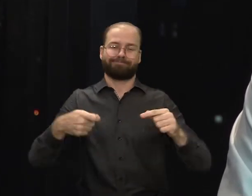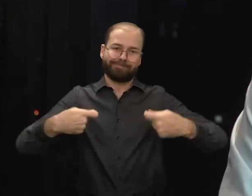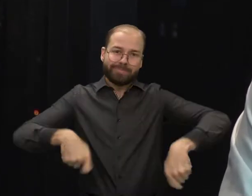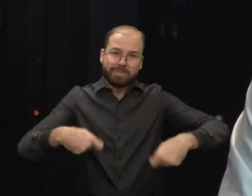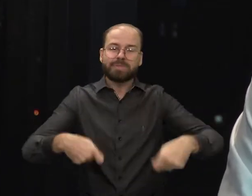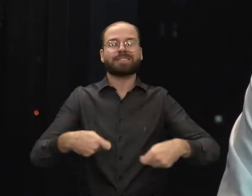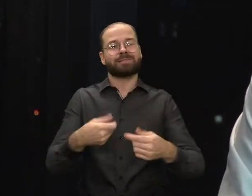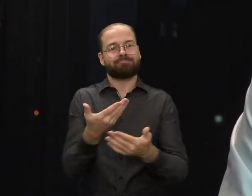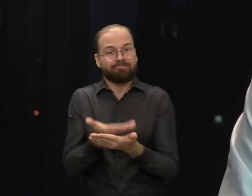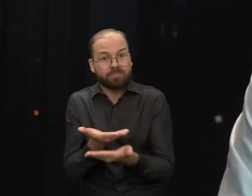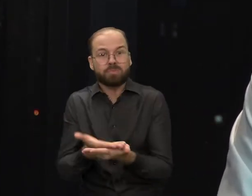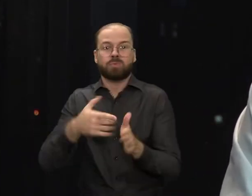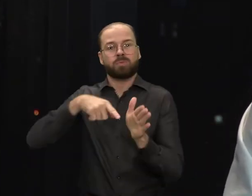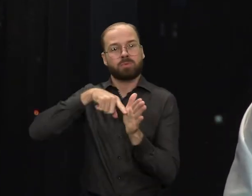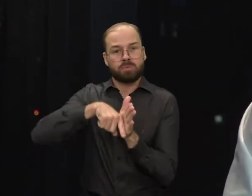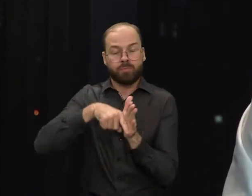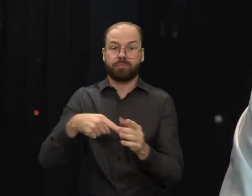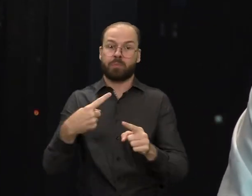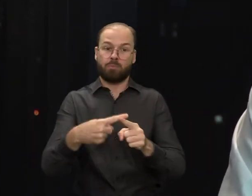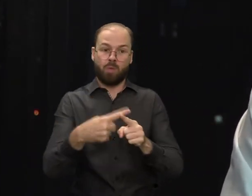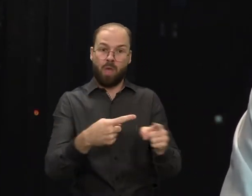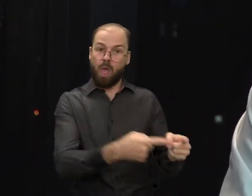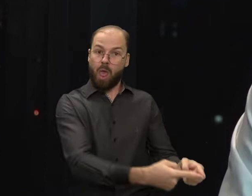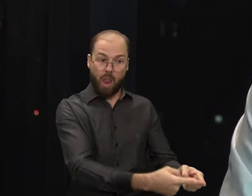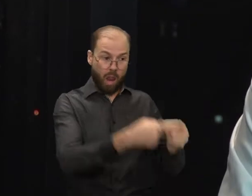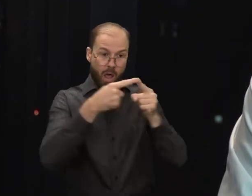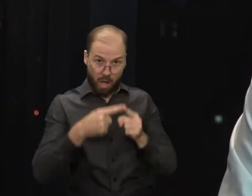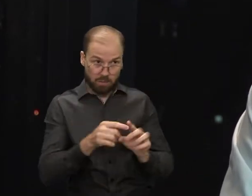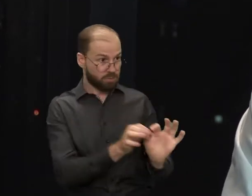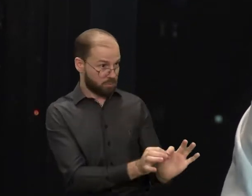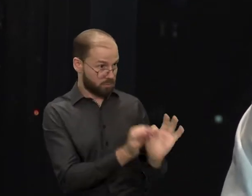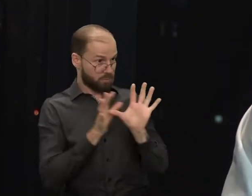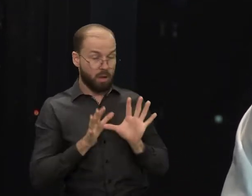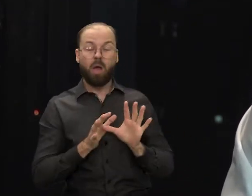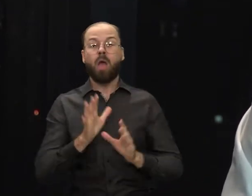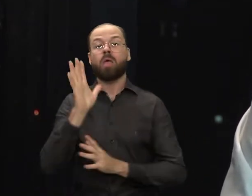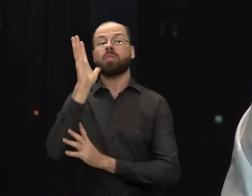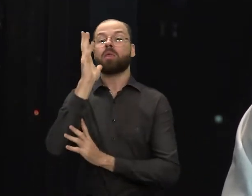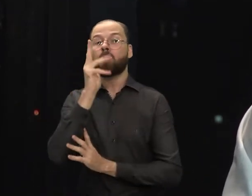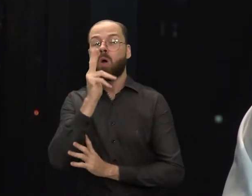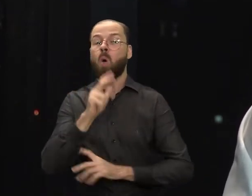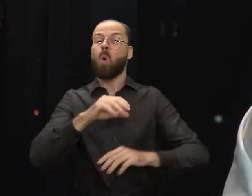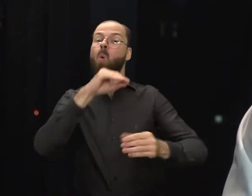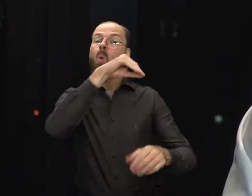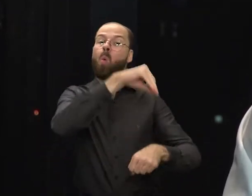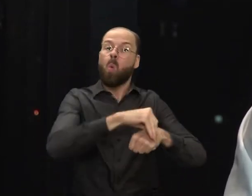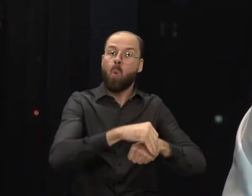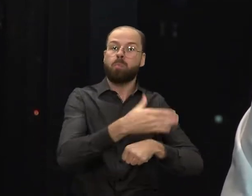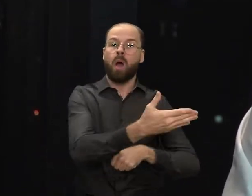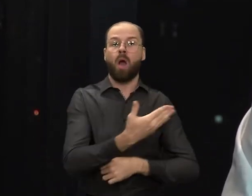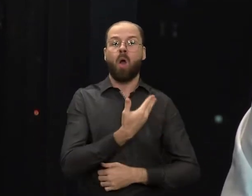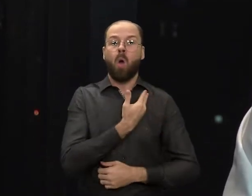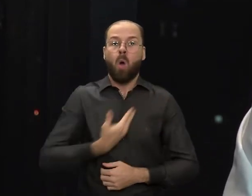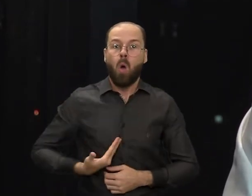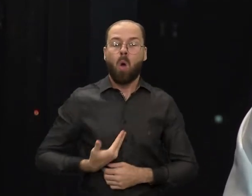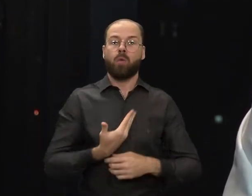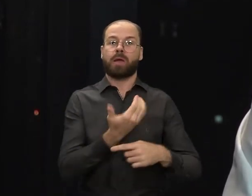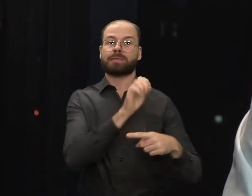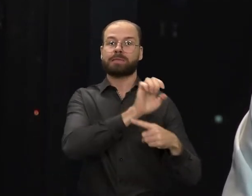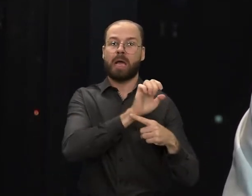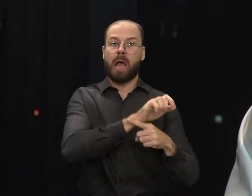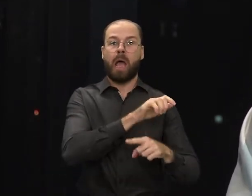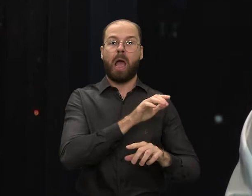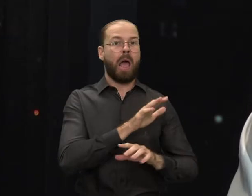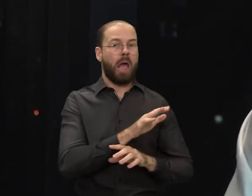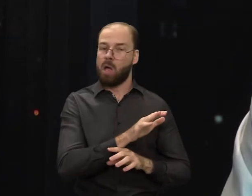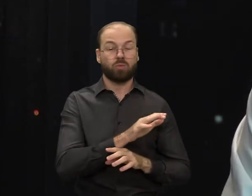precisa se fazer muitos estudos. Muitas vezes o licenciamento demora, não é por culpa também do órgão estadual de meio ambiente, é